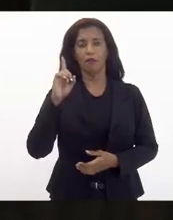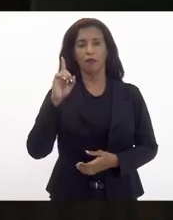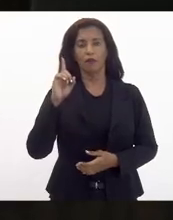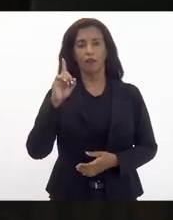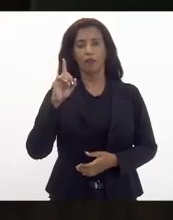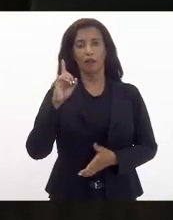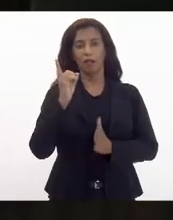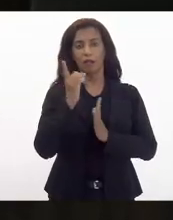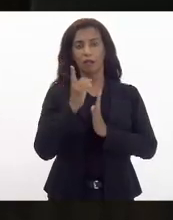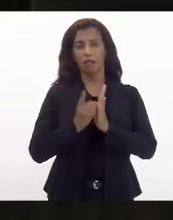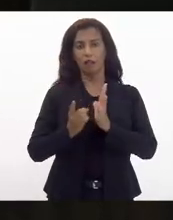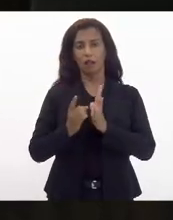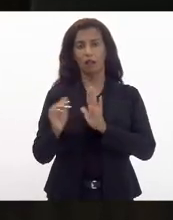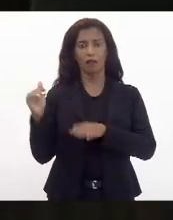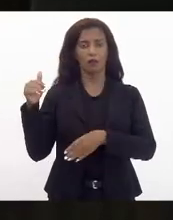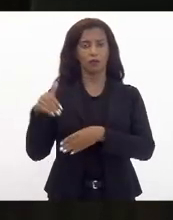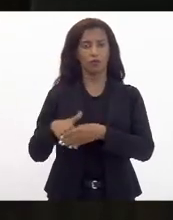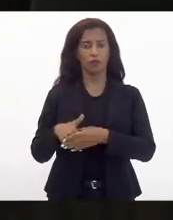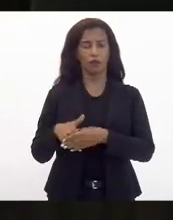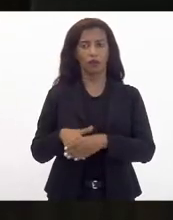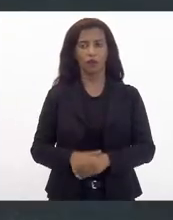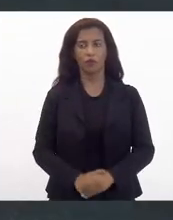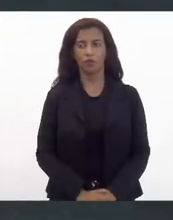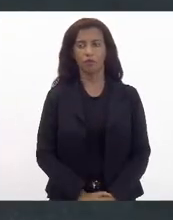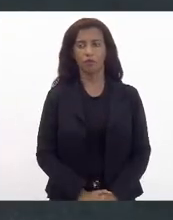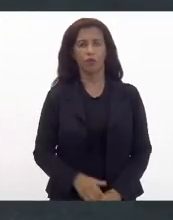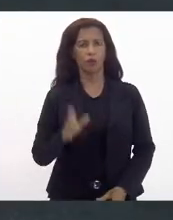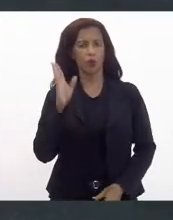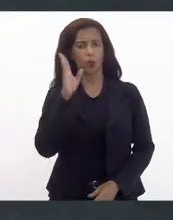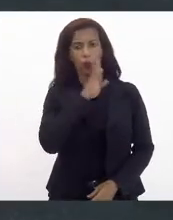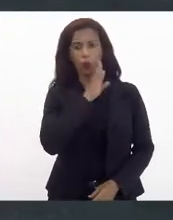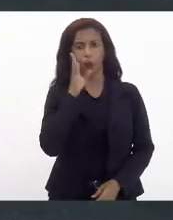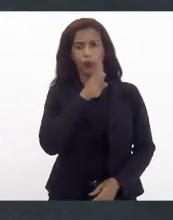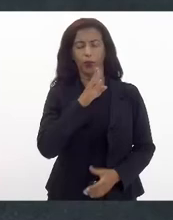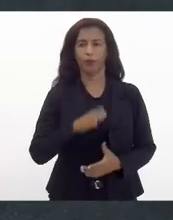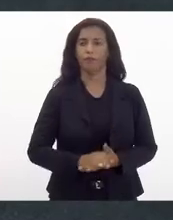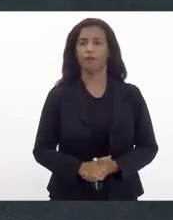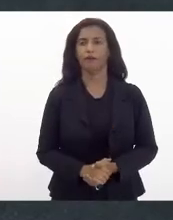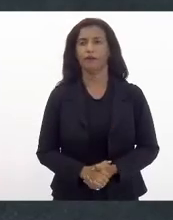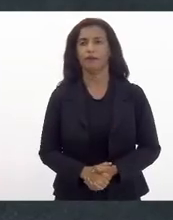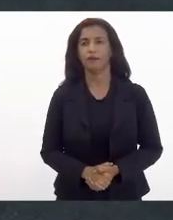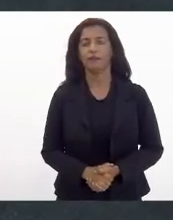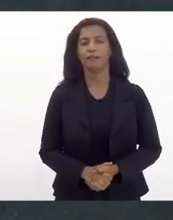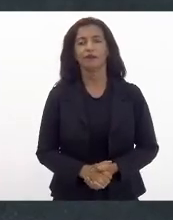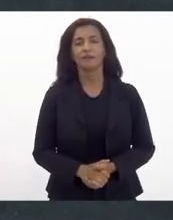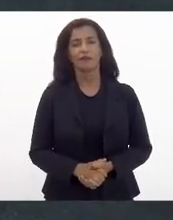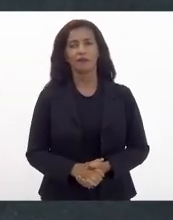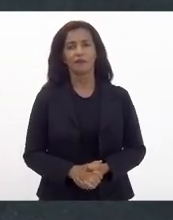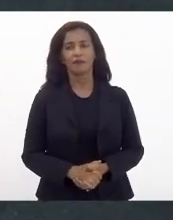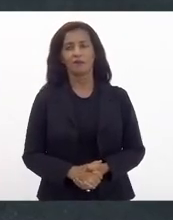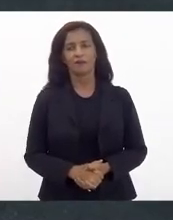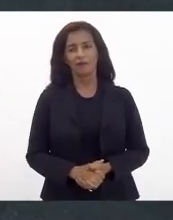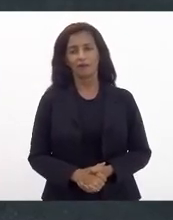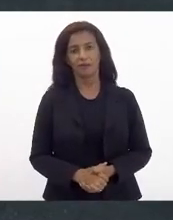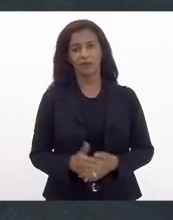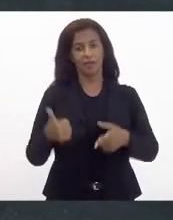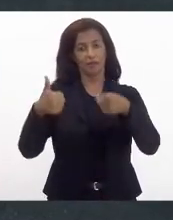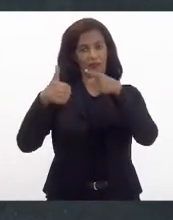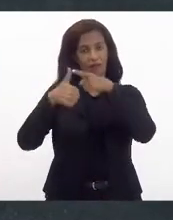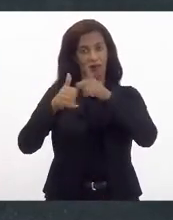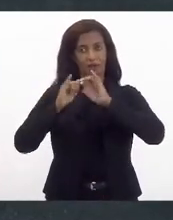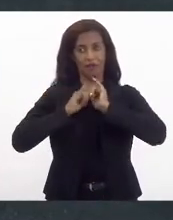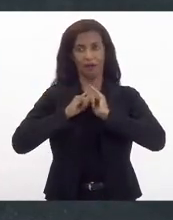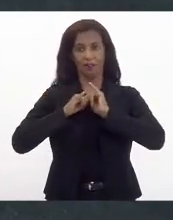som para declarar pode ser o final Deputado é muito rápido pois não Primeiro só para